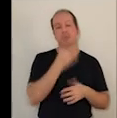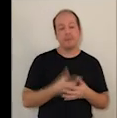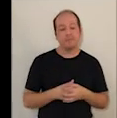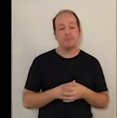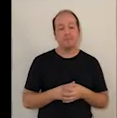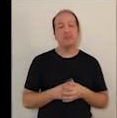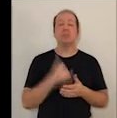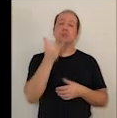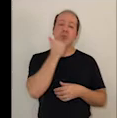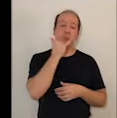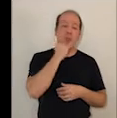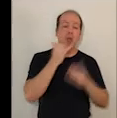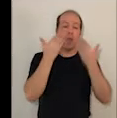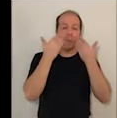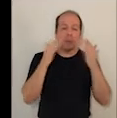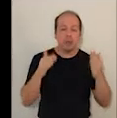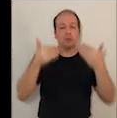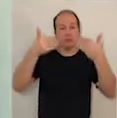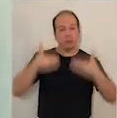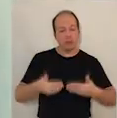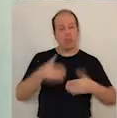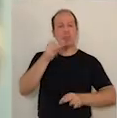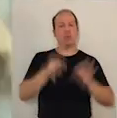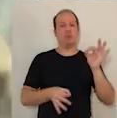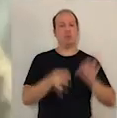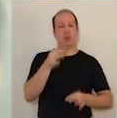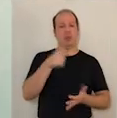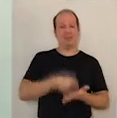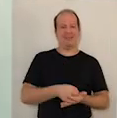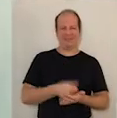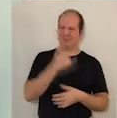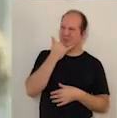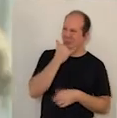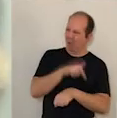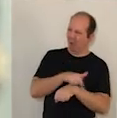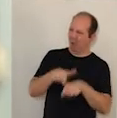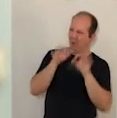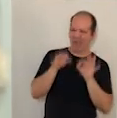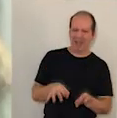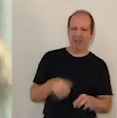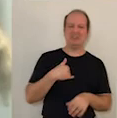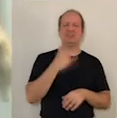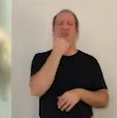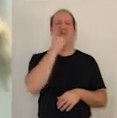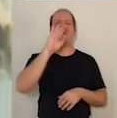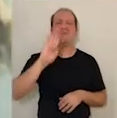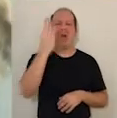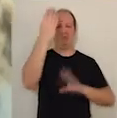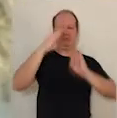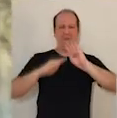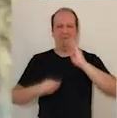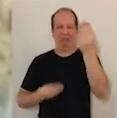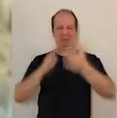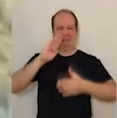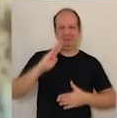honradas testemunhas depuseram perante esse tribunal. Honradas? Um rosário de falsos depoimentos trançados